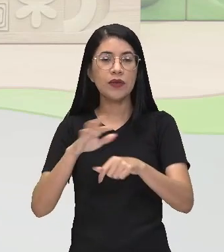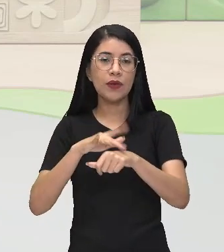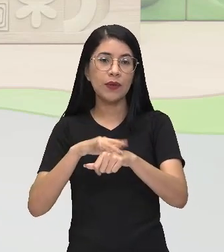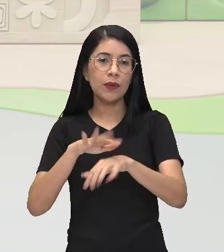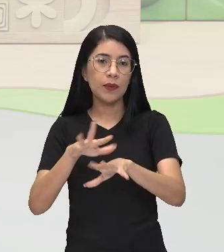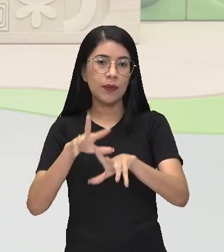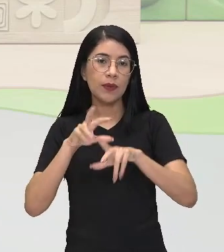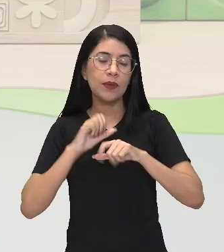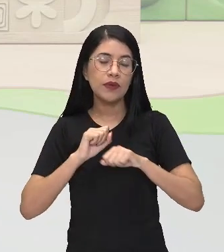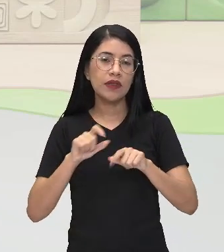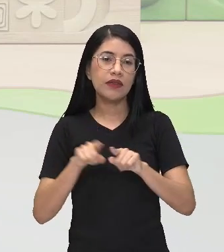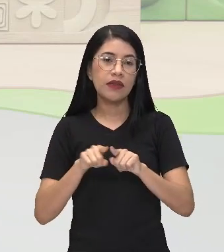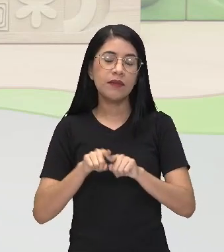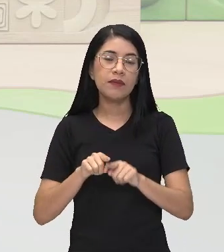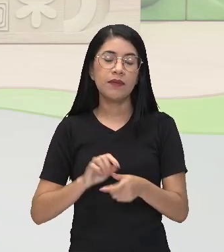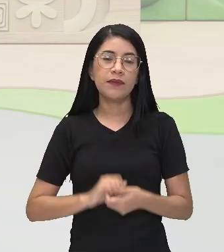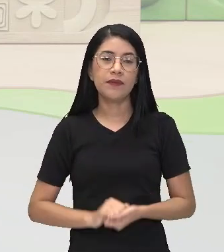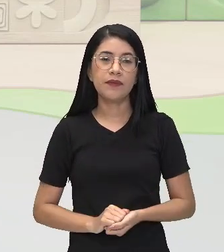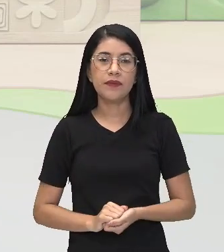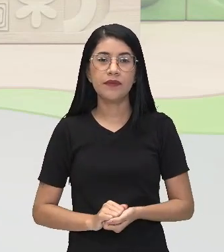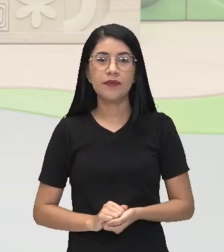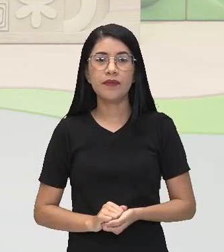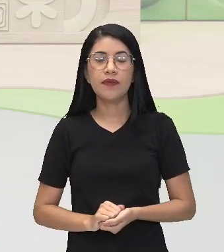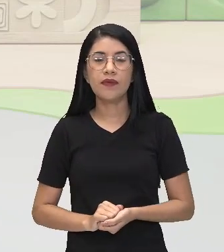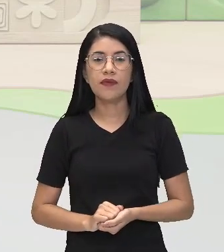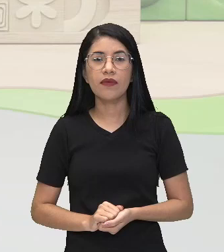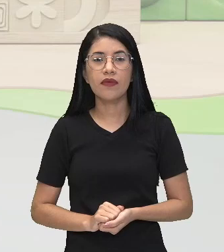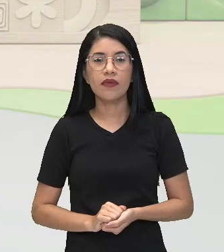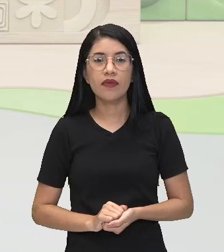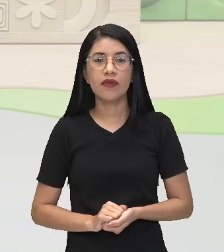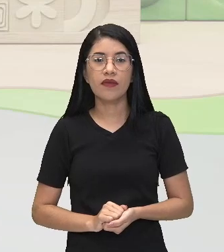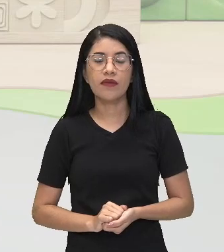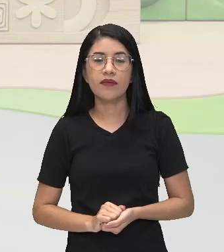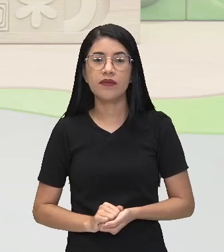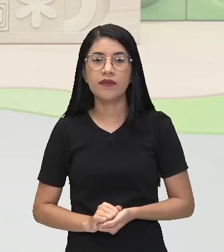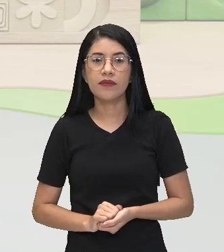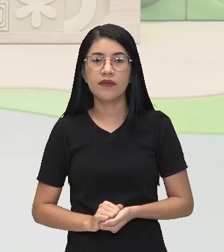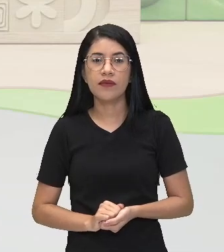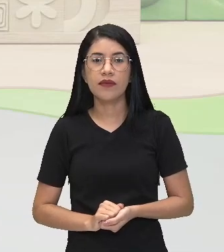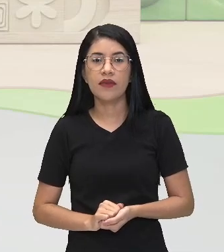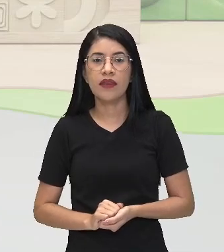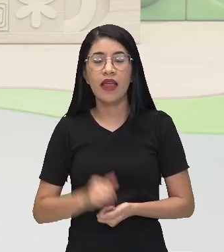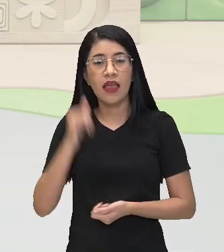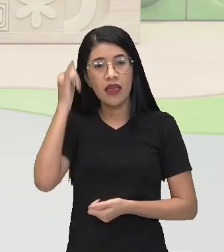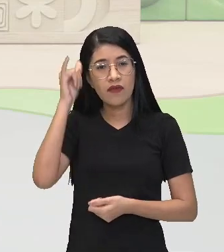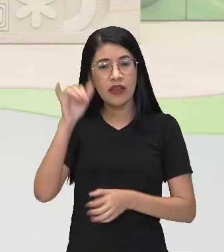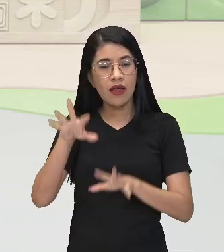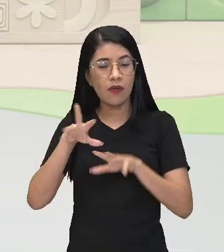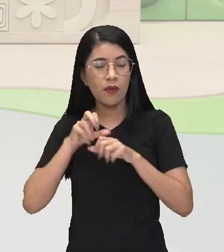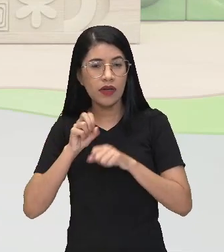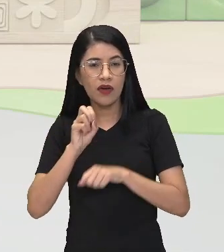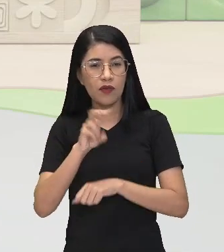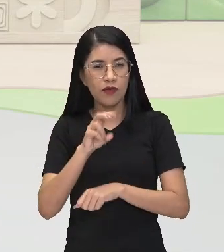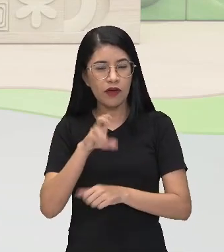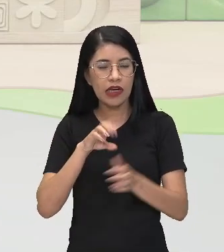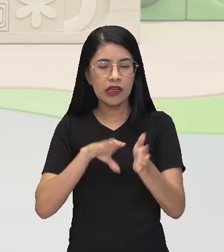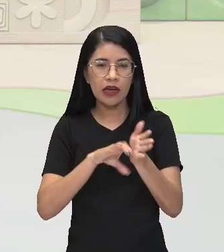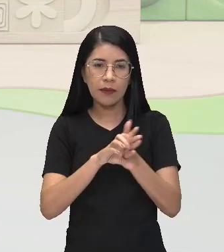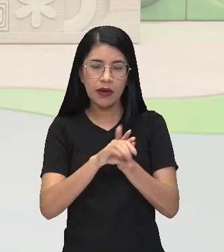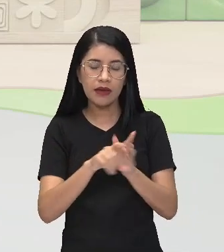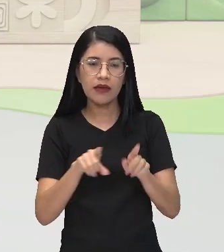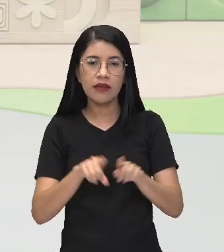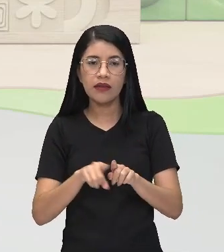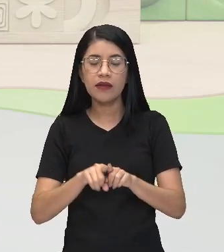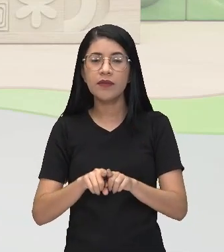sejam infeccionadas, né, pelos micro-organismos. Mais pessoas que